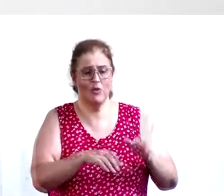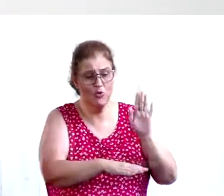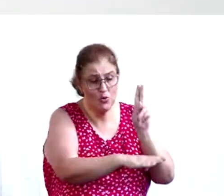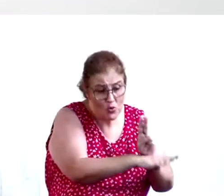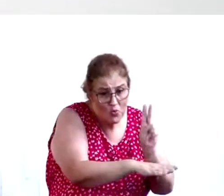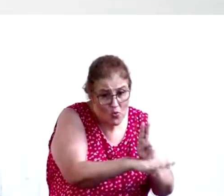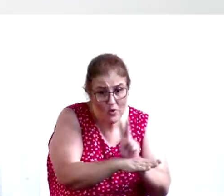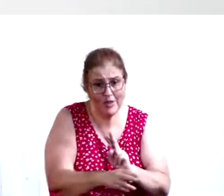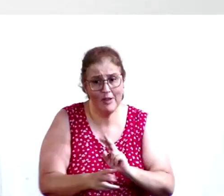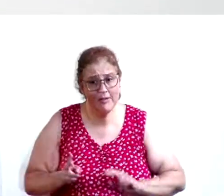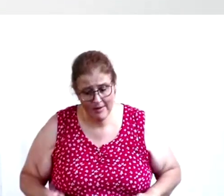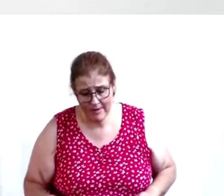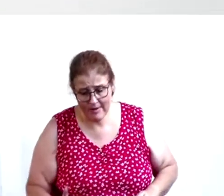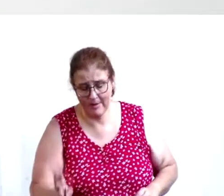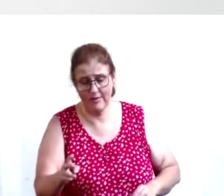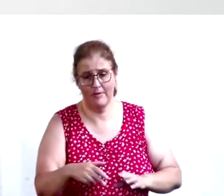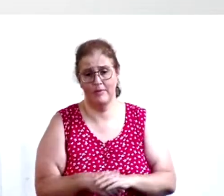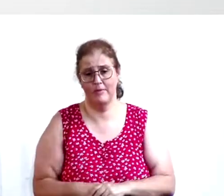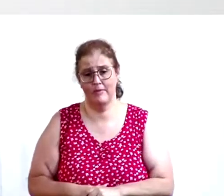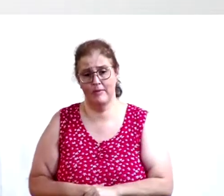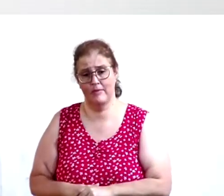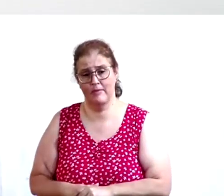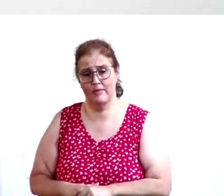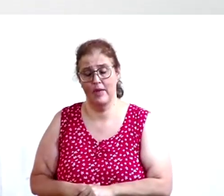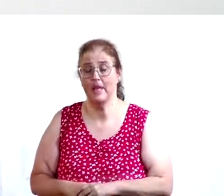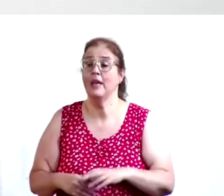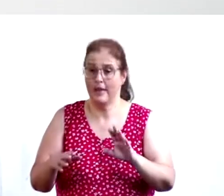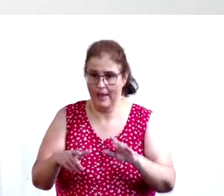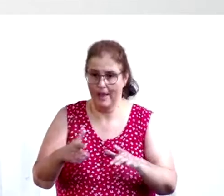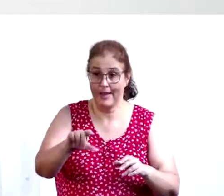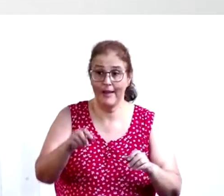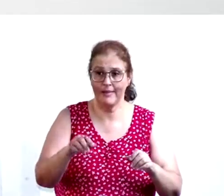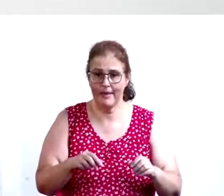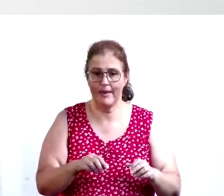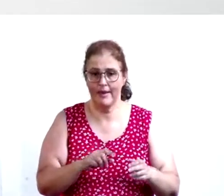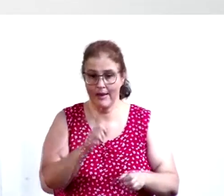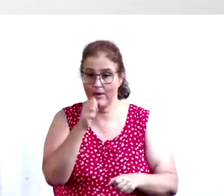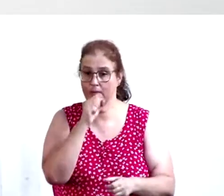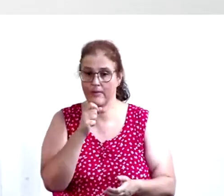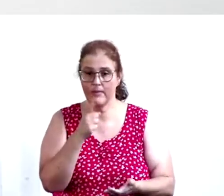nos 10 mandamentos, não terá outros deuses diante de mim.